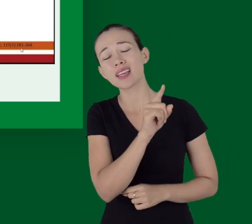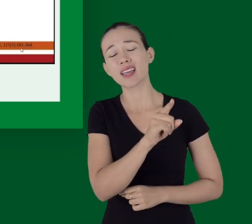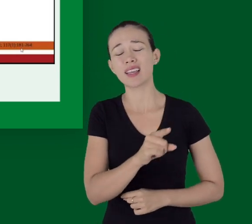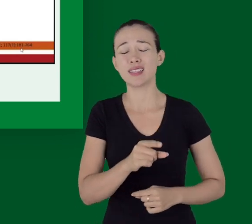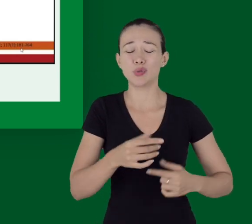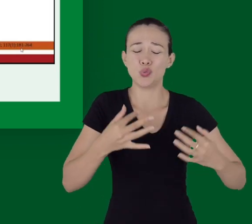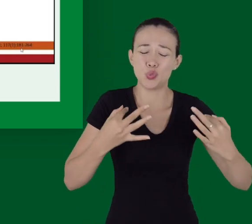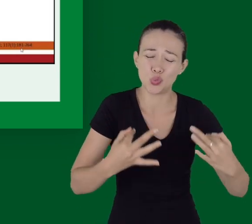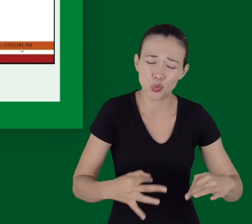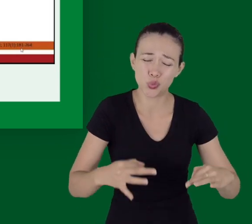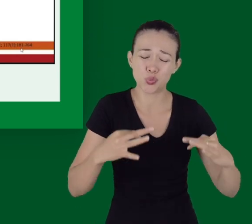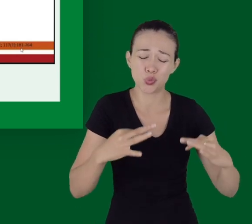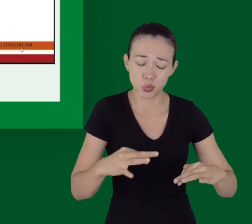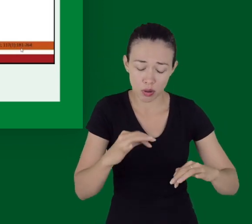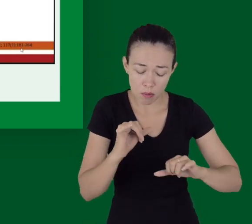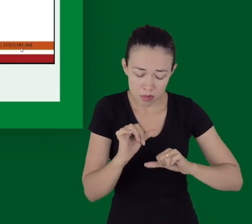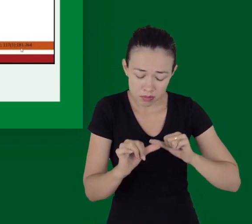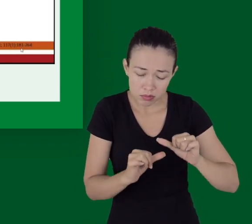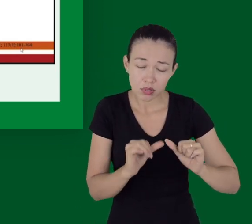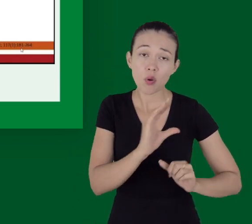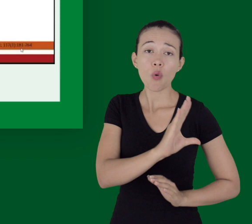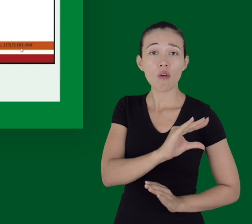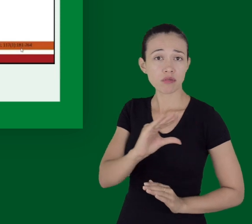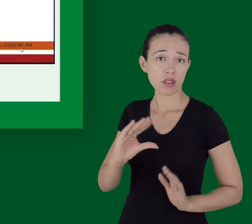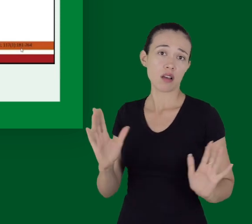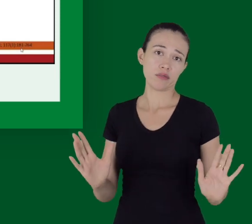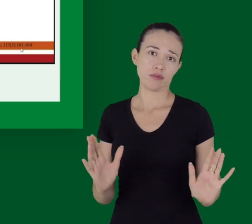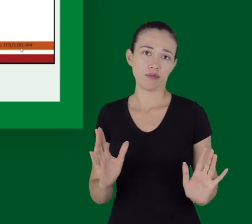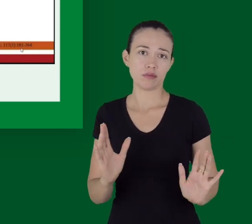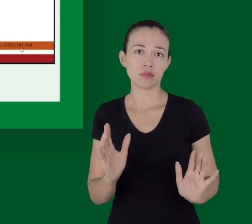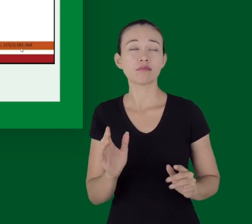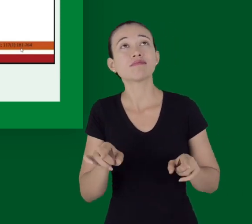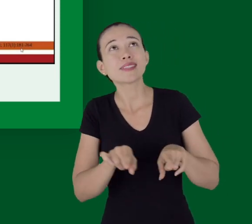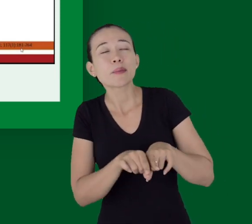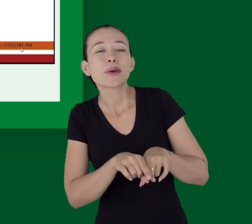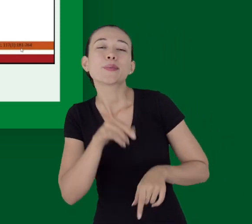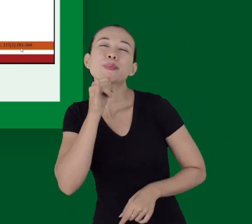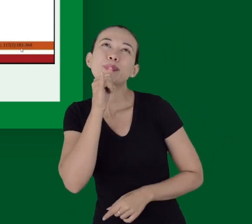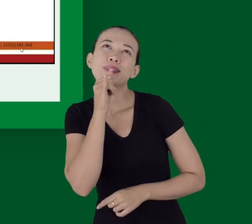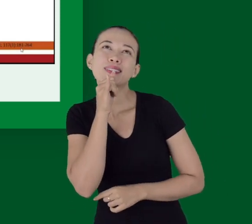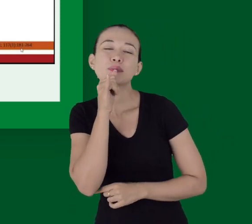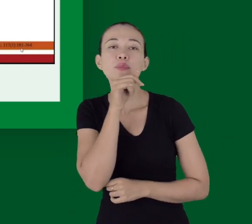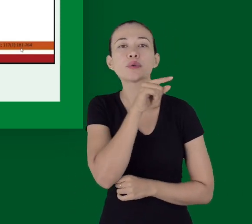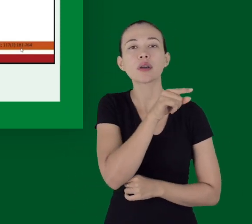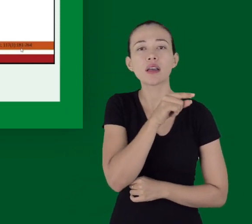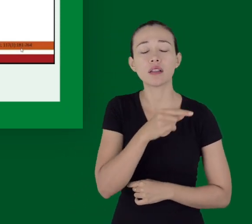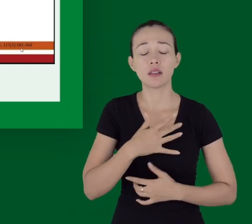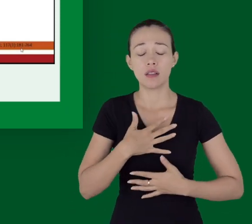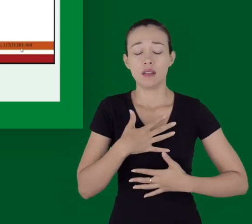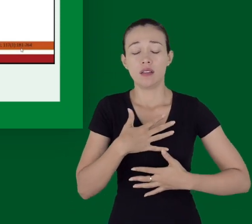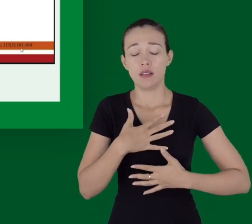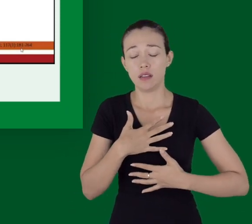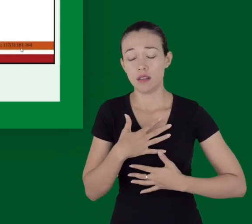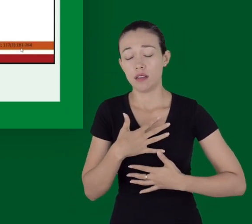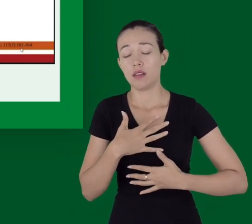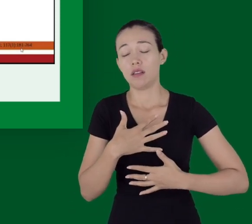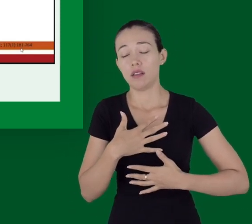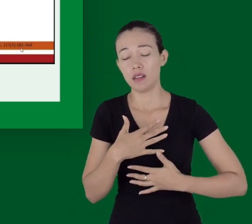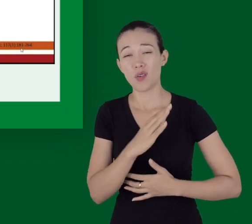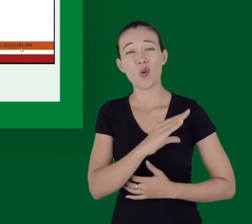E além de dar conforto para o paciente, que hoje em dia é muito importante, né? Do paciente melhorar a dor, às vezes ele está desconfortável,